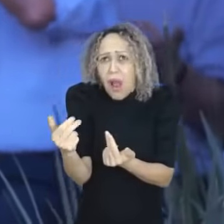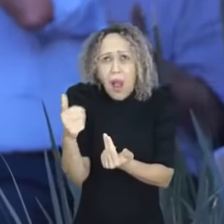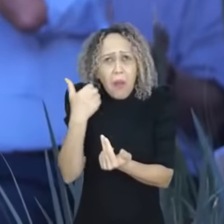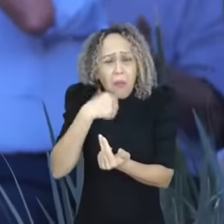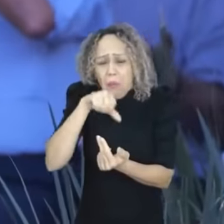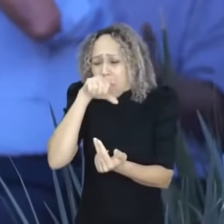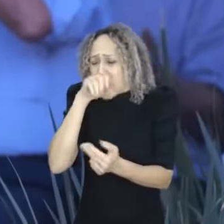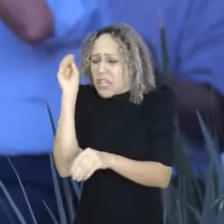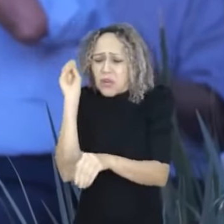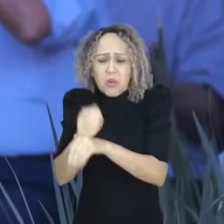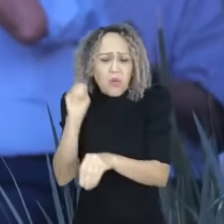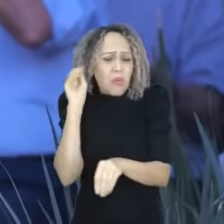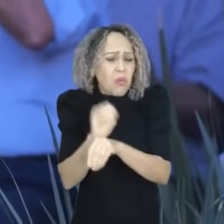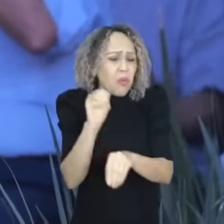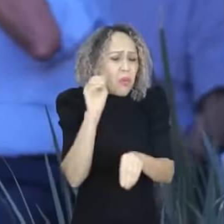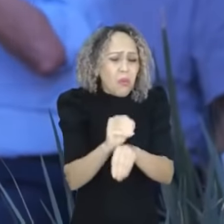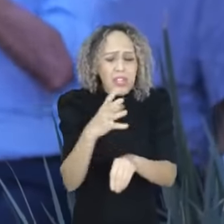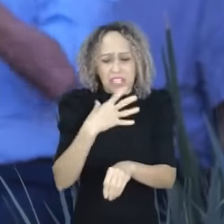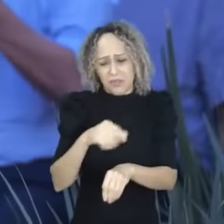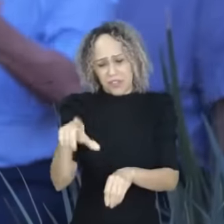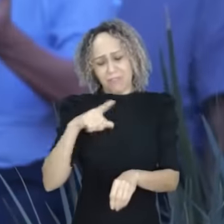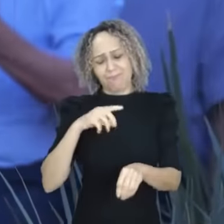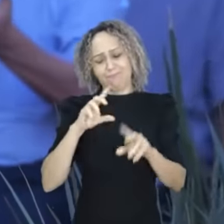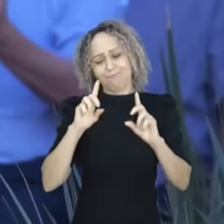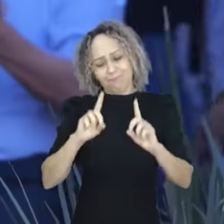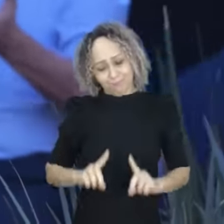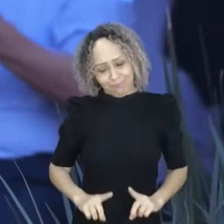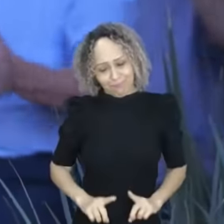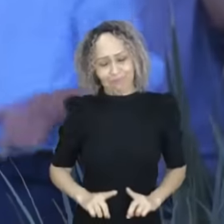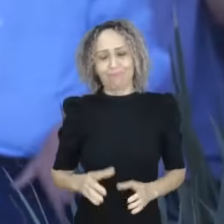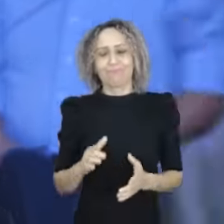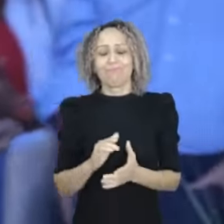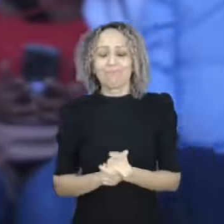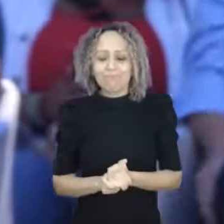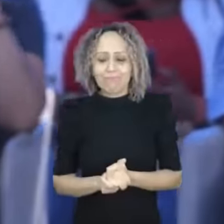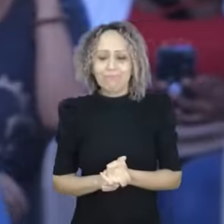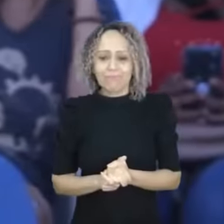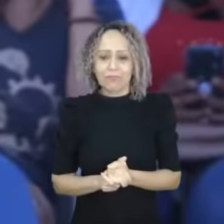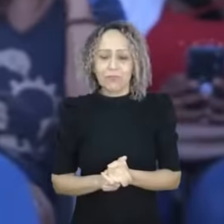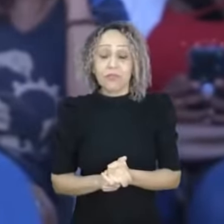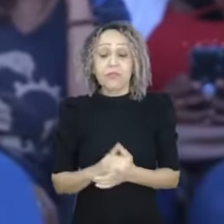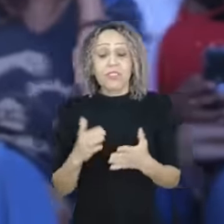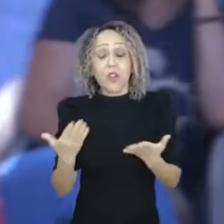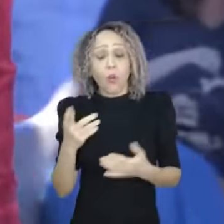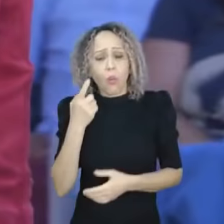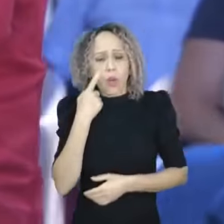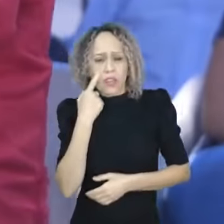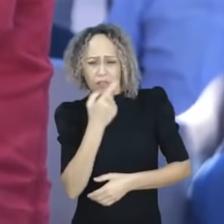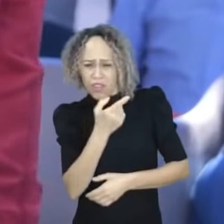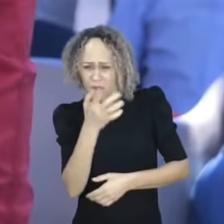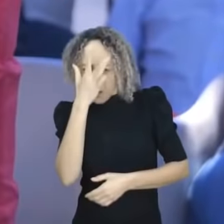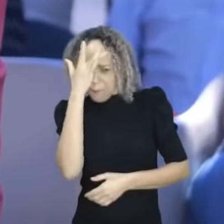com problemas especiais. E quando eu vejo uma pessoa como a